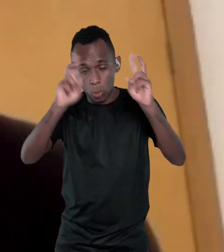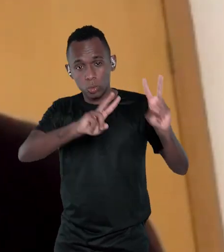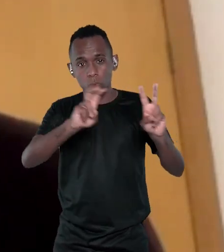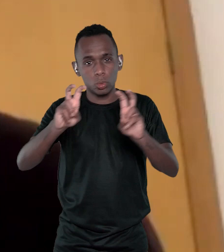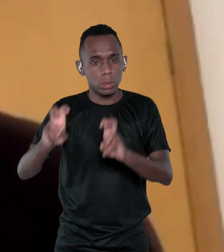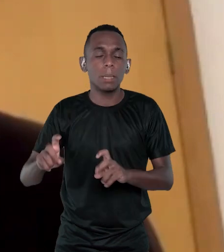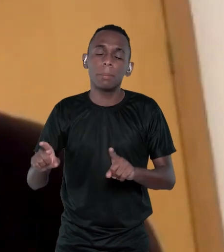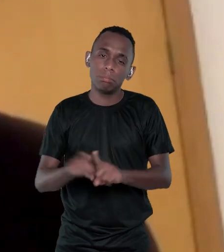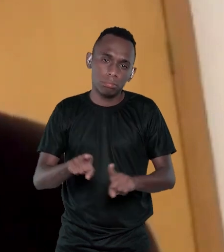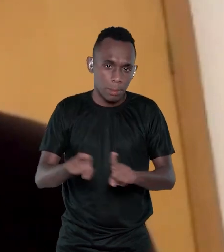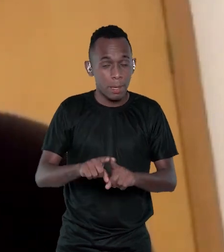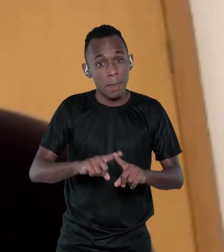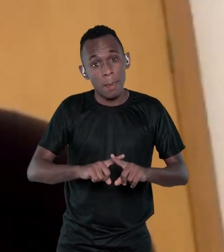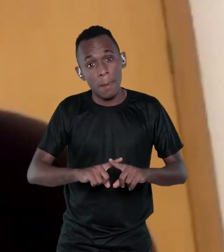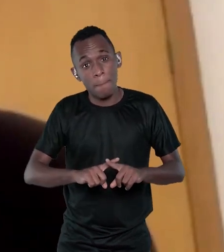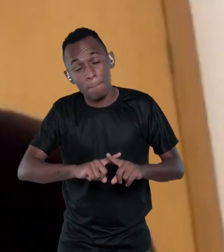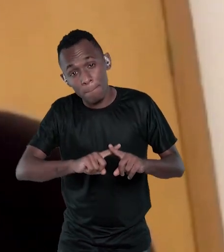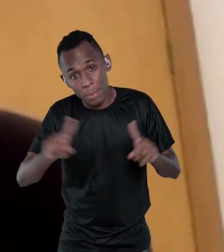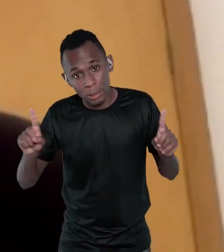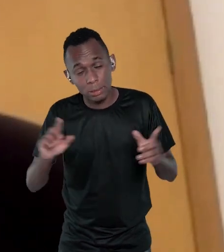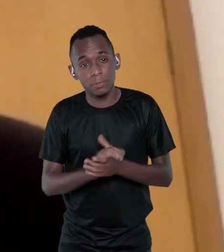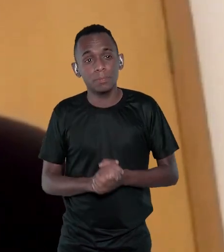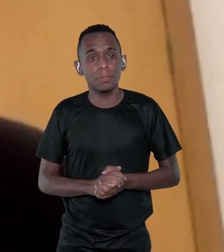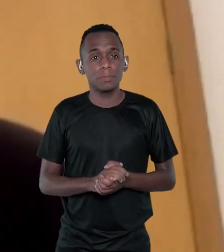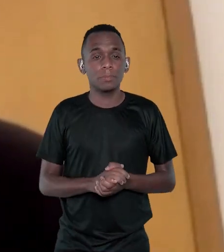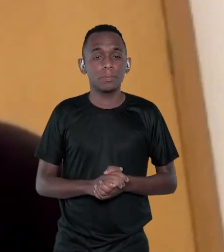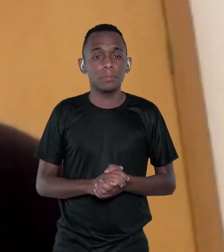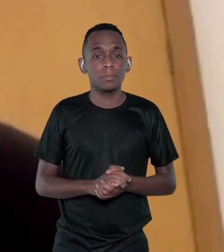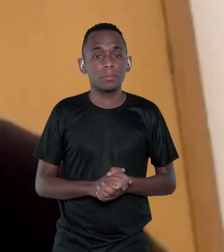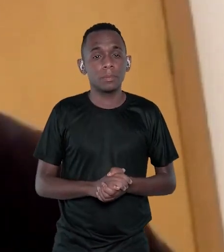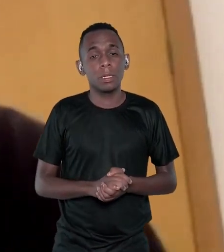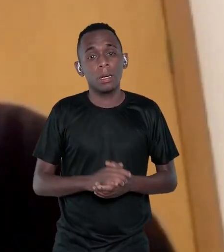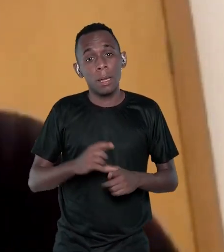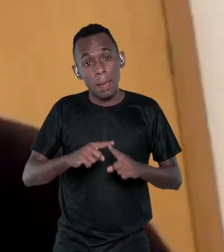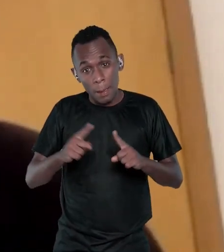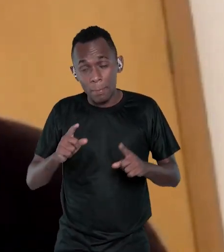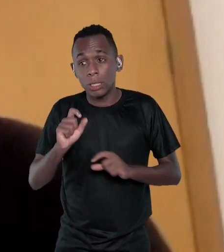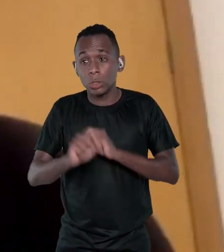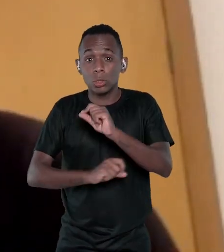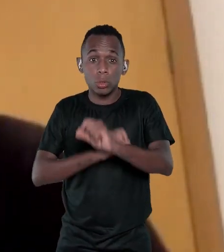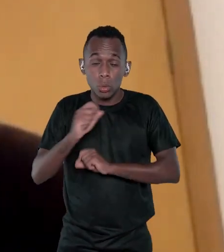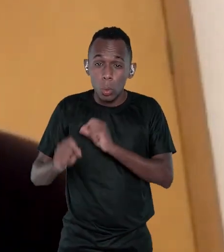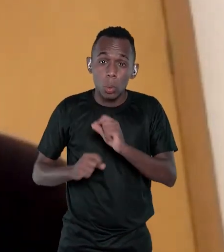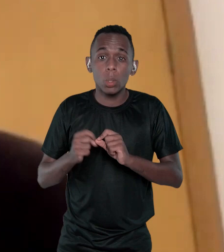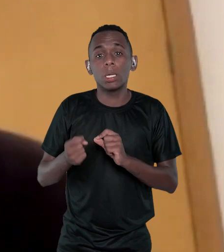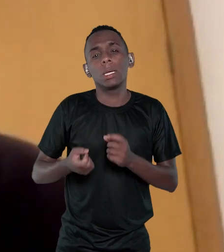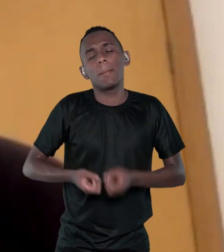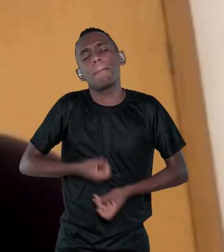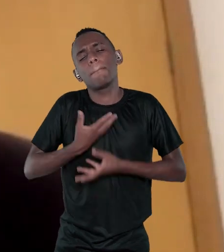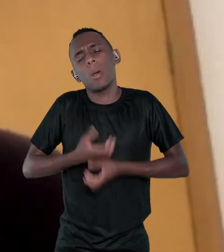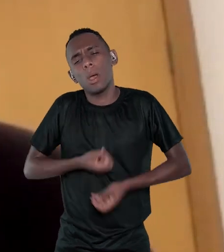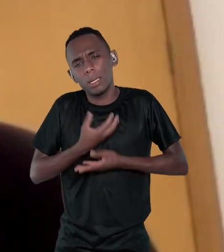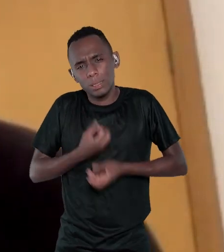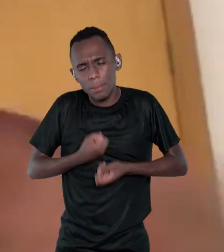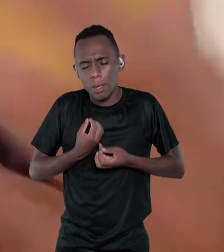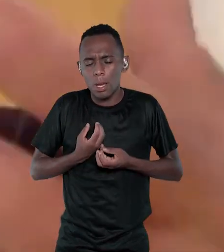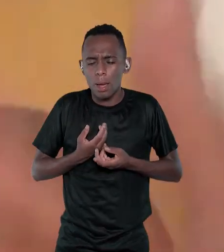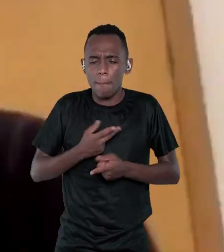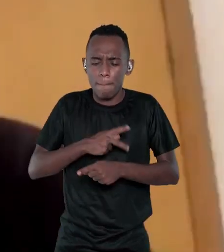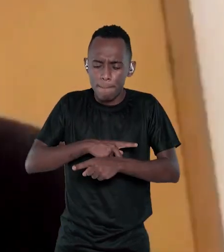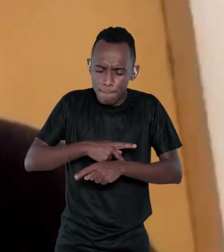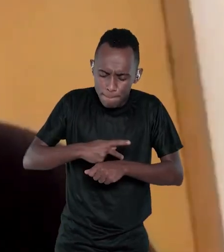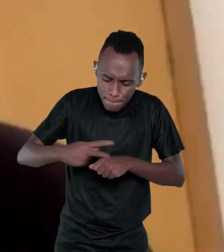eu escrevo outras coisas, né? Mas poesia em prosa